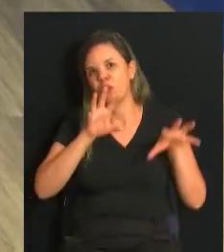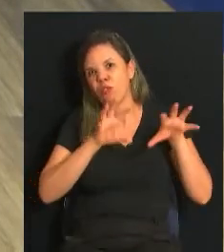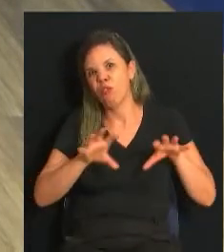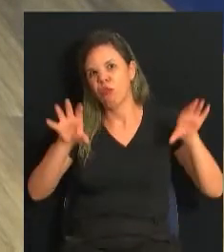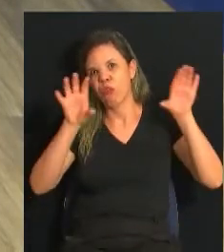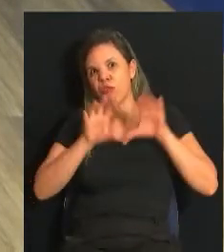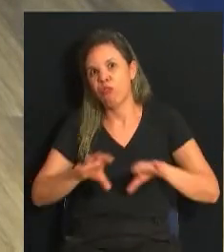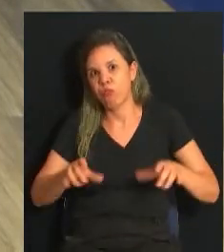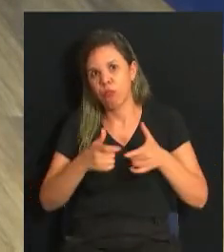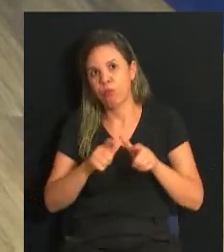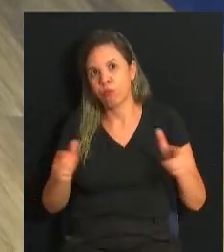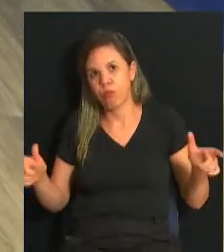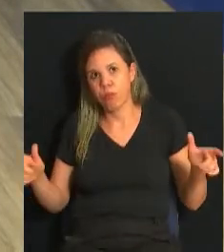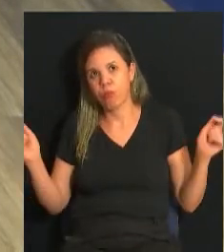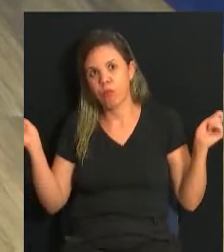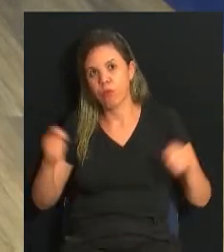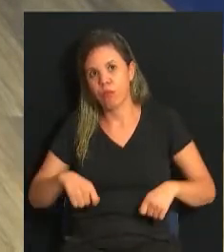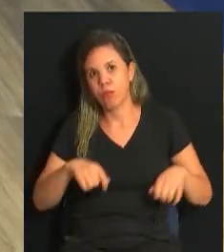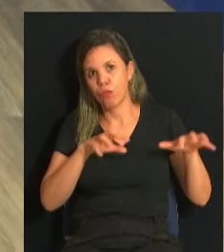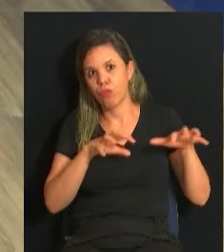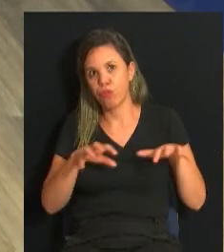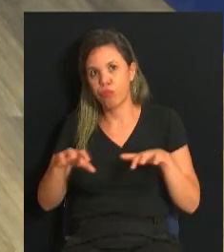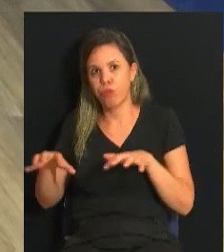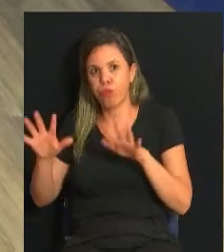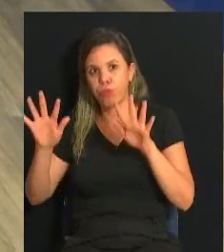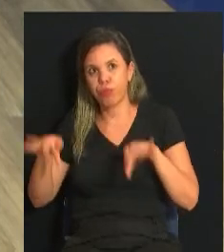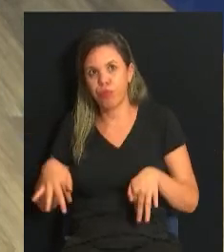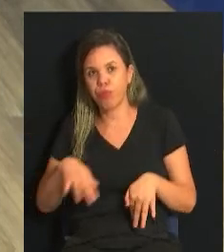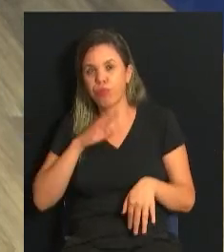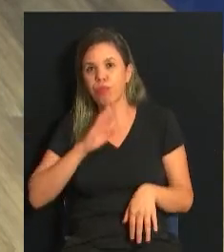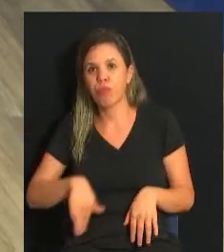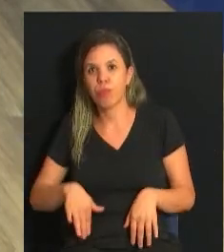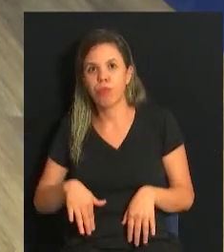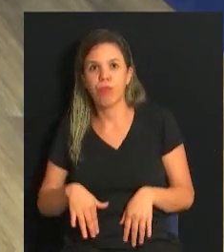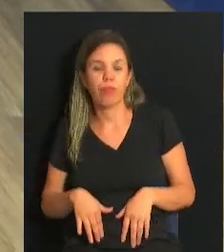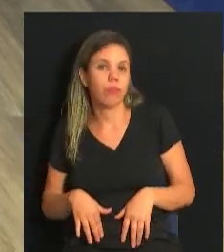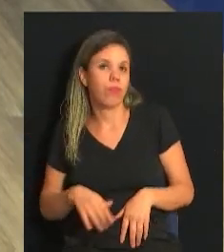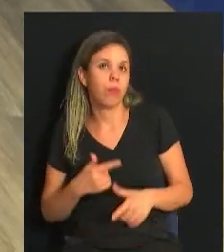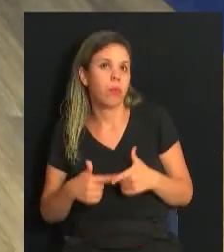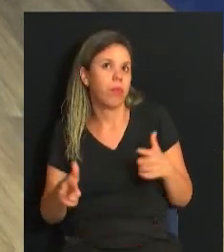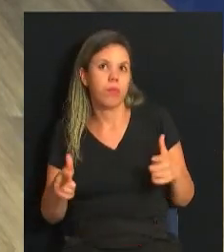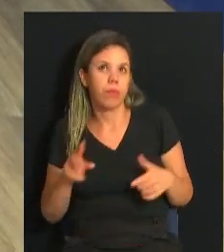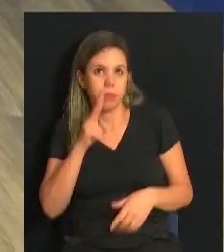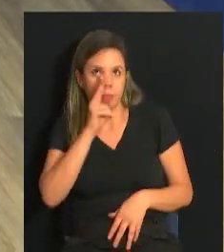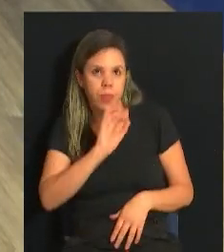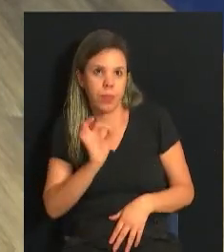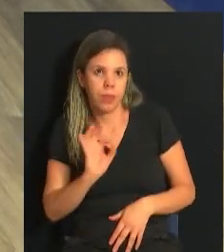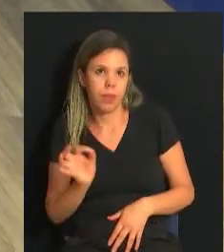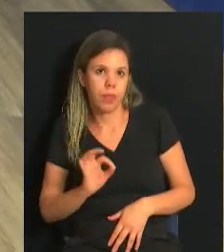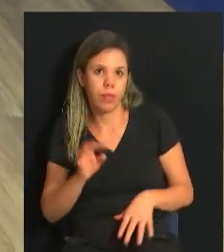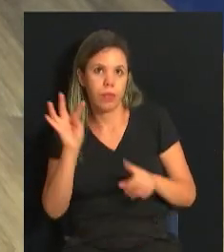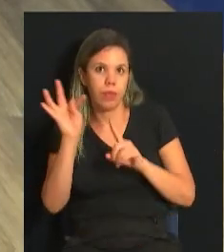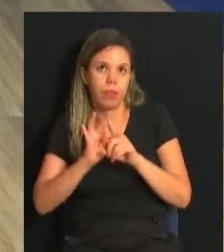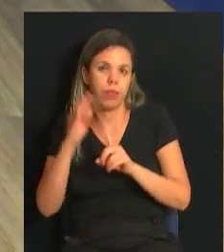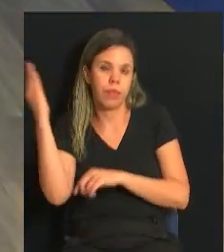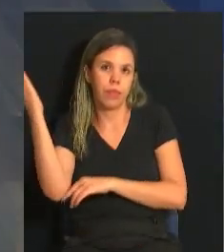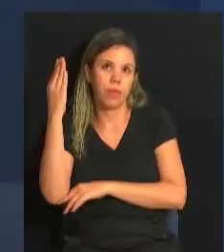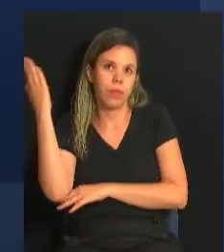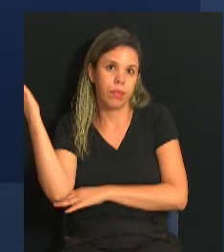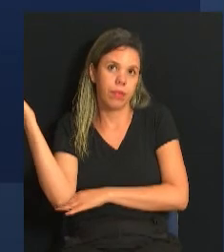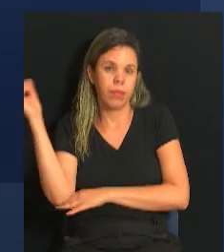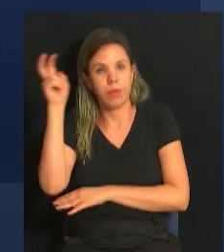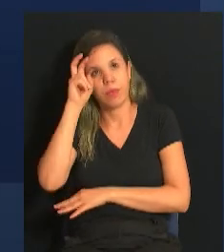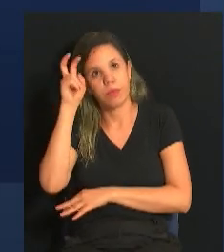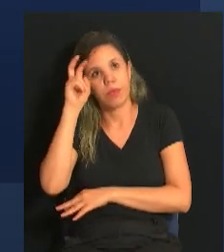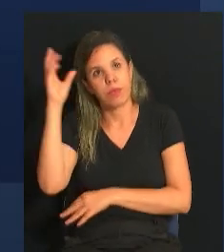aumenta e tem uma possibilidade de chuva no fim da tarde mas sem grande intensidade vão em alturas então para quinta-feira